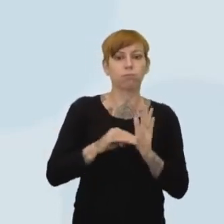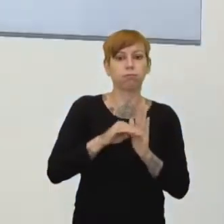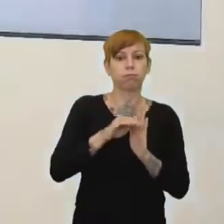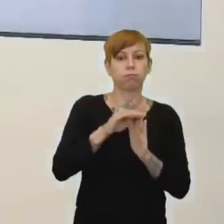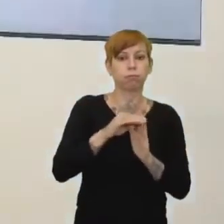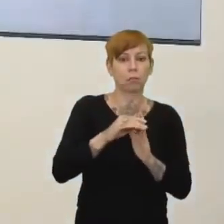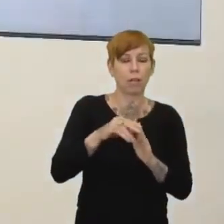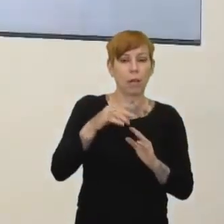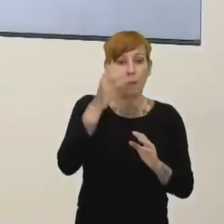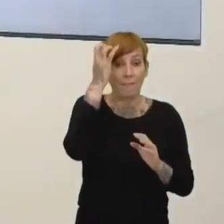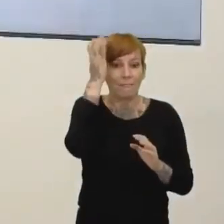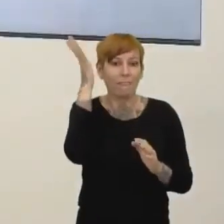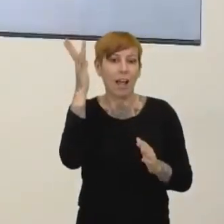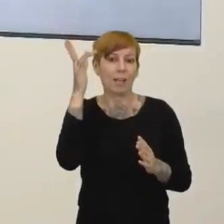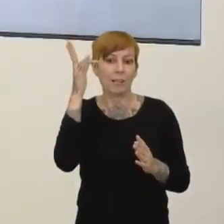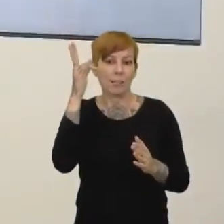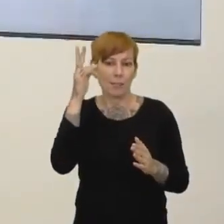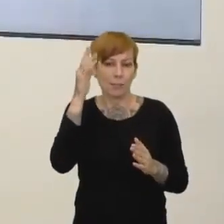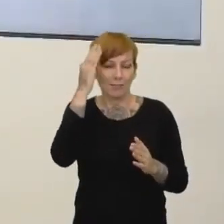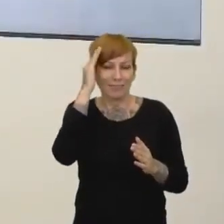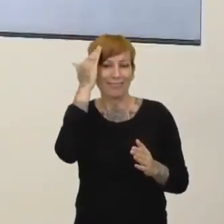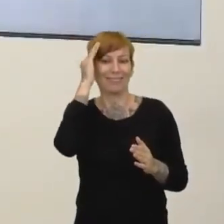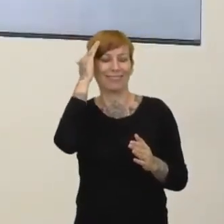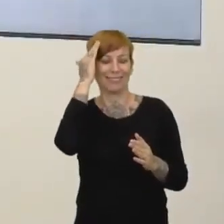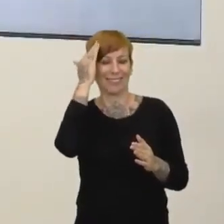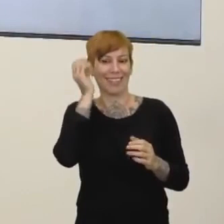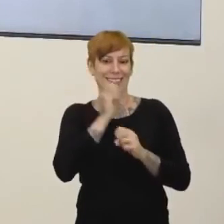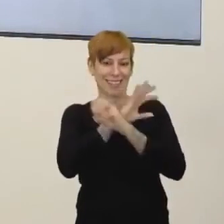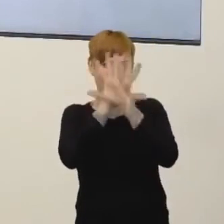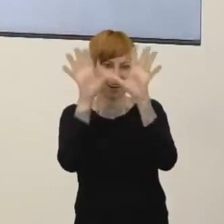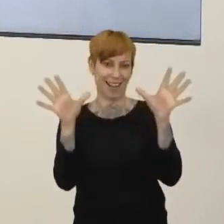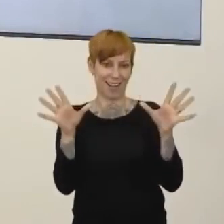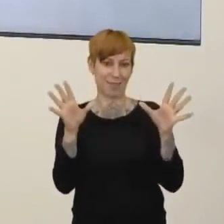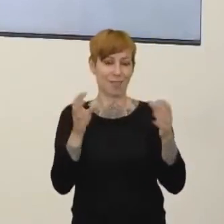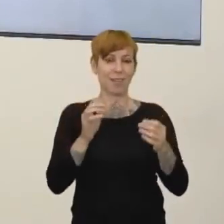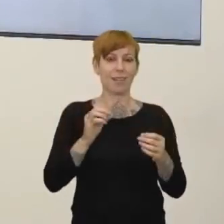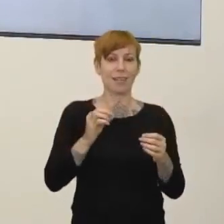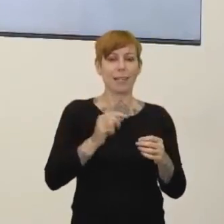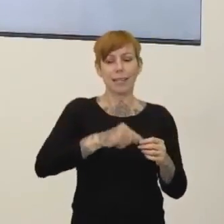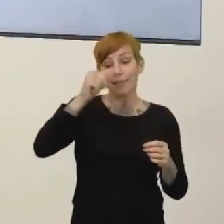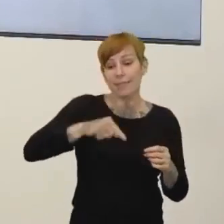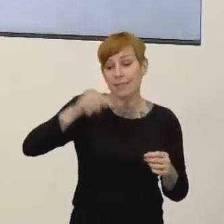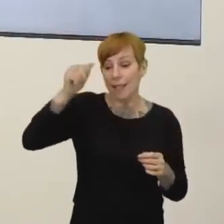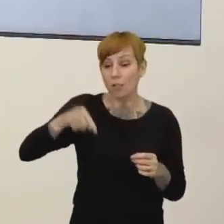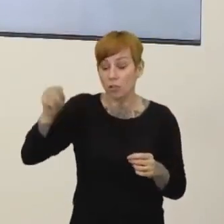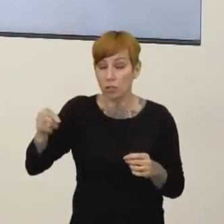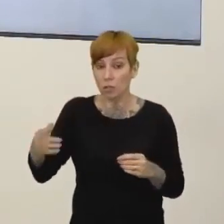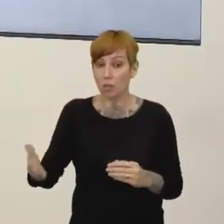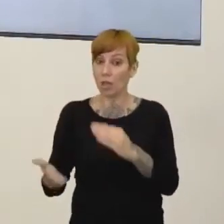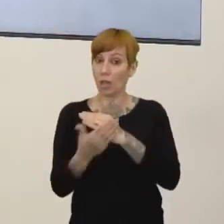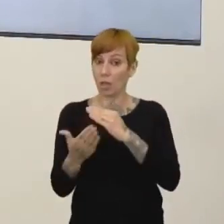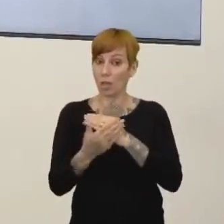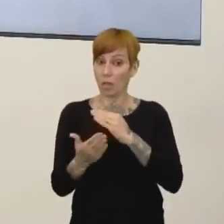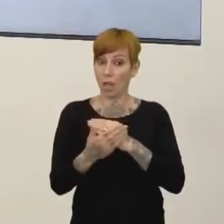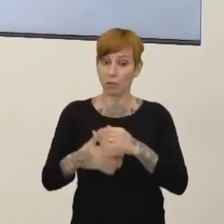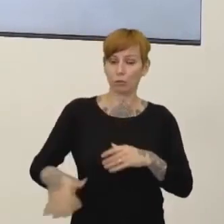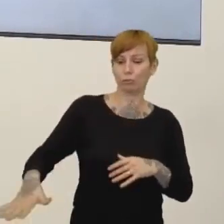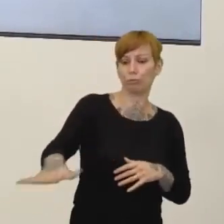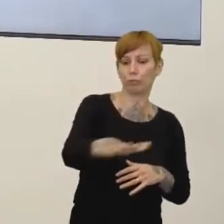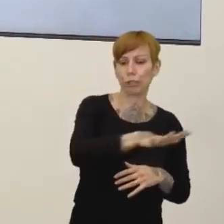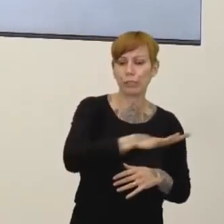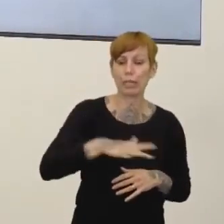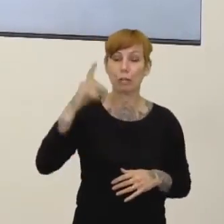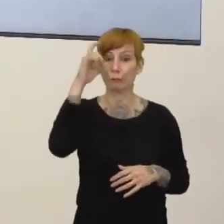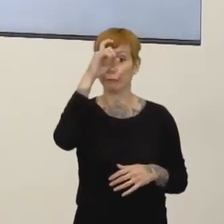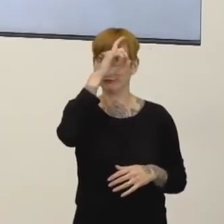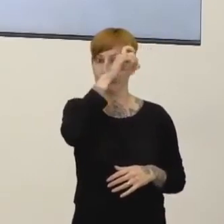e aí foram os dados, né, que foram aparecendo ali, as estatísticas, que ajudou muita gente a entender um cenário tão complexo